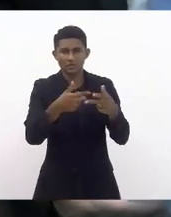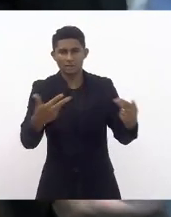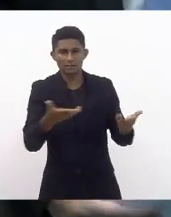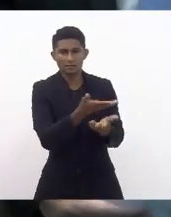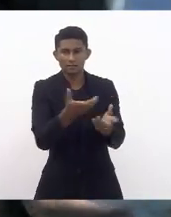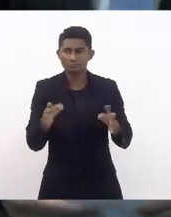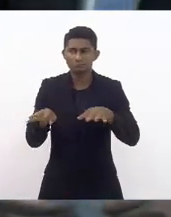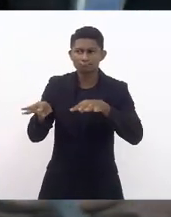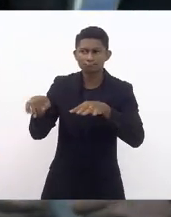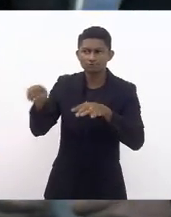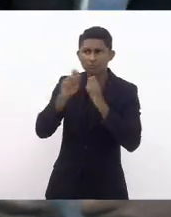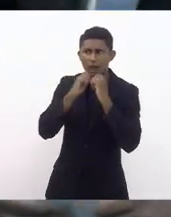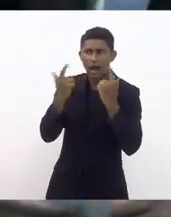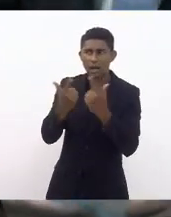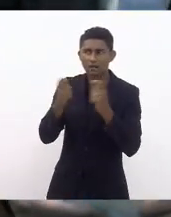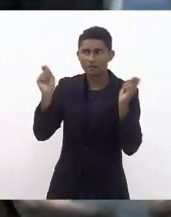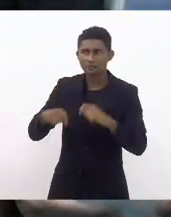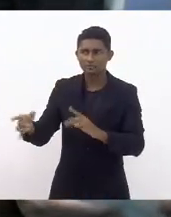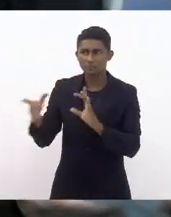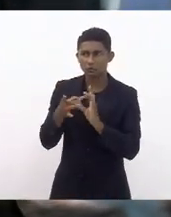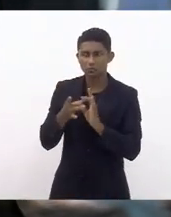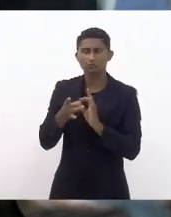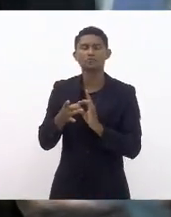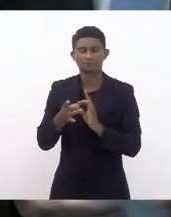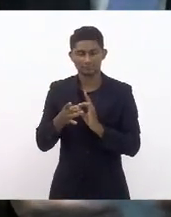viam uma instituição parceira e amiga.